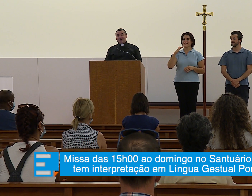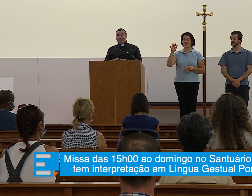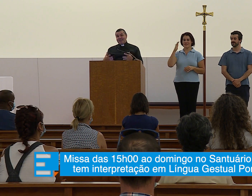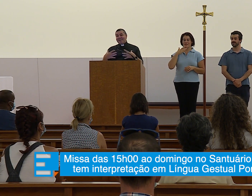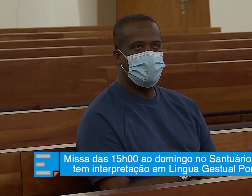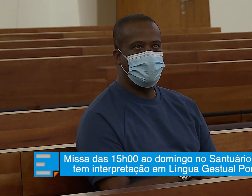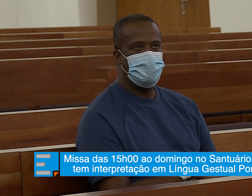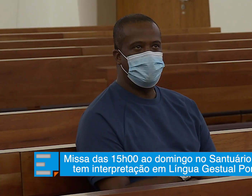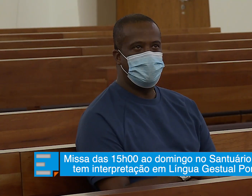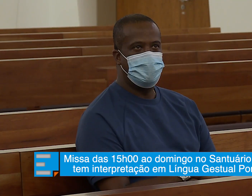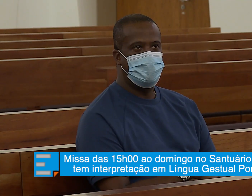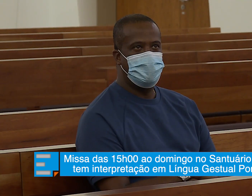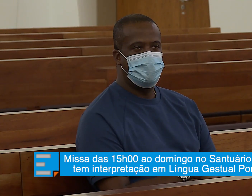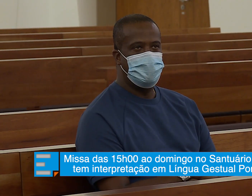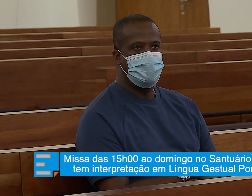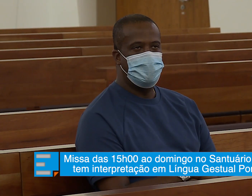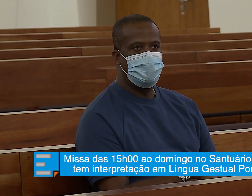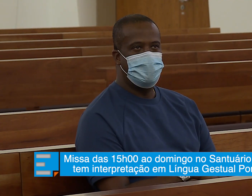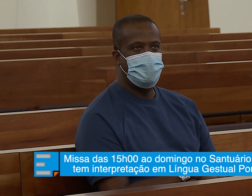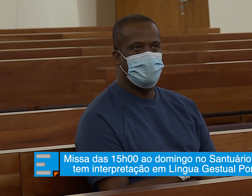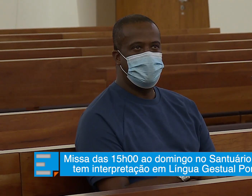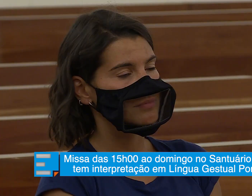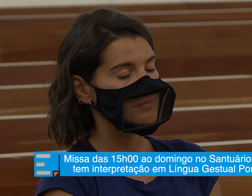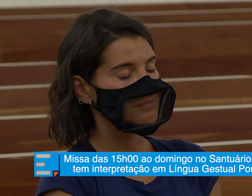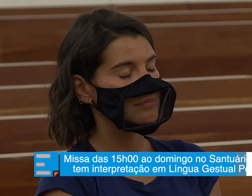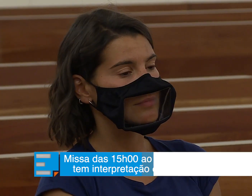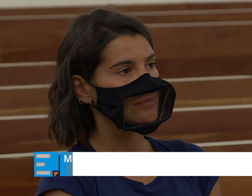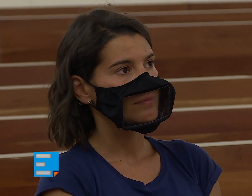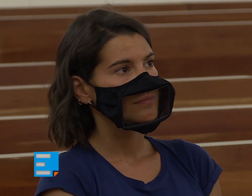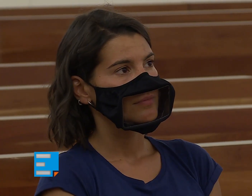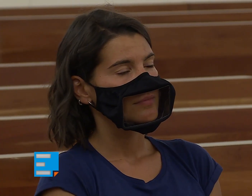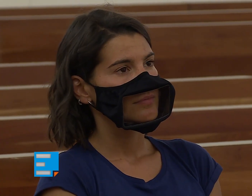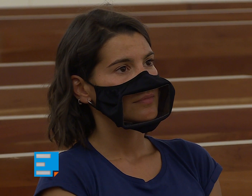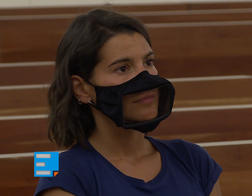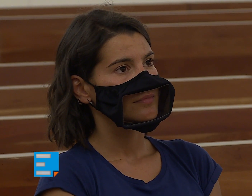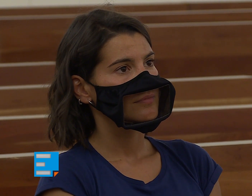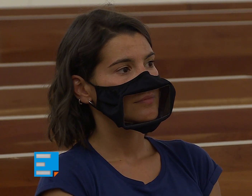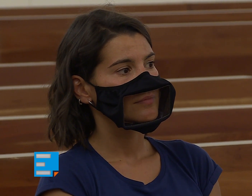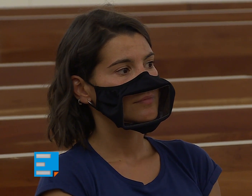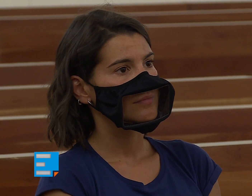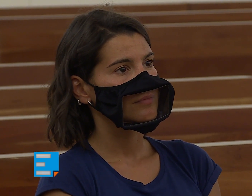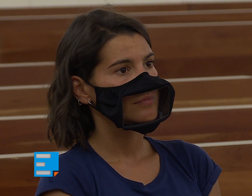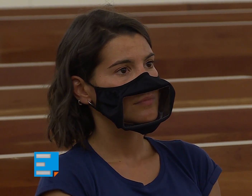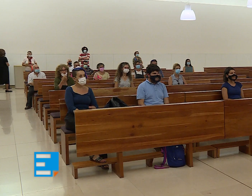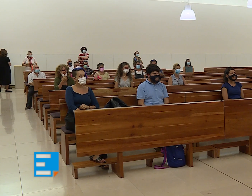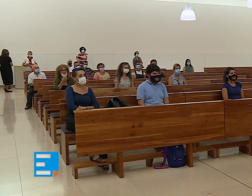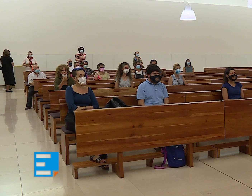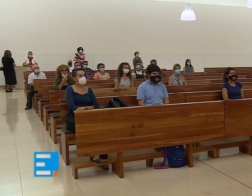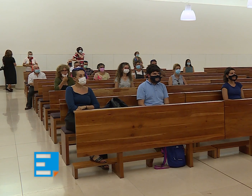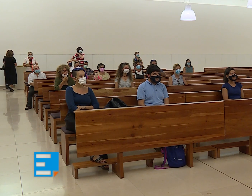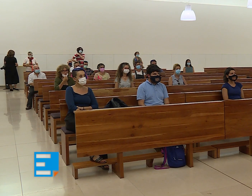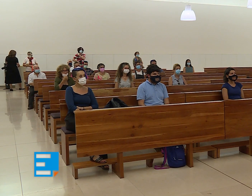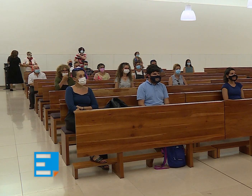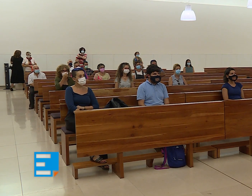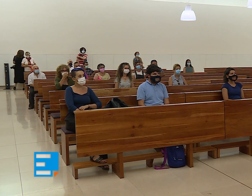Santíssima Trindade. Uma celebração onde a comunidade surda se sente acolhida e integrada na Igreja e onde